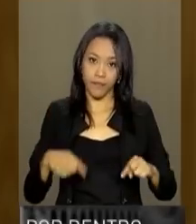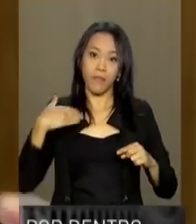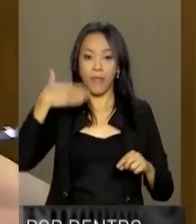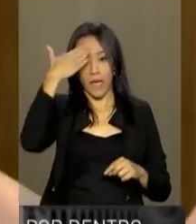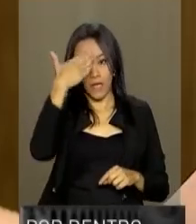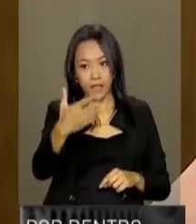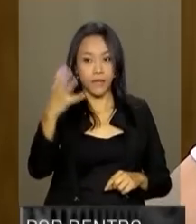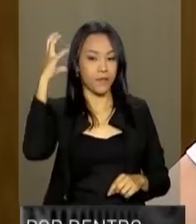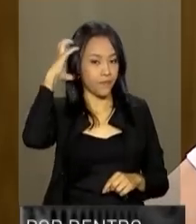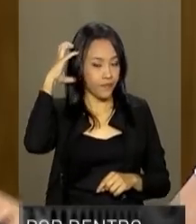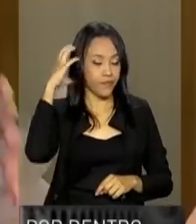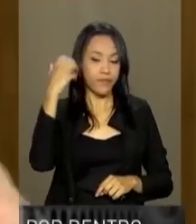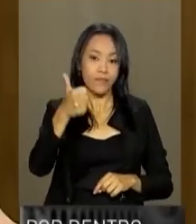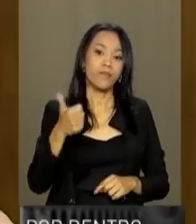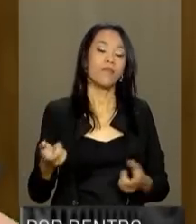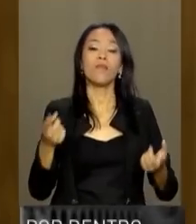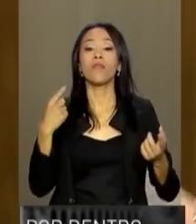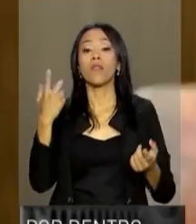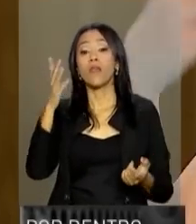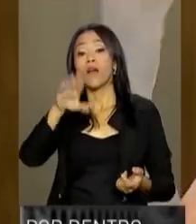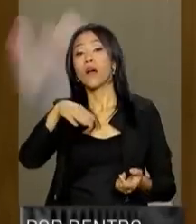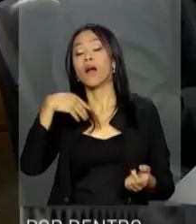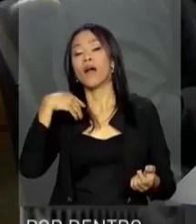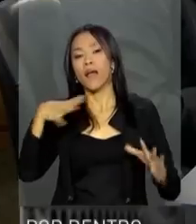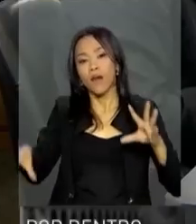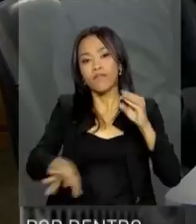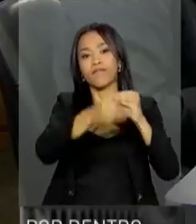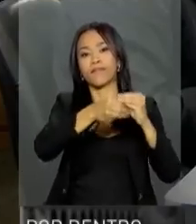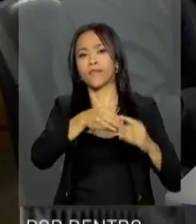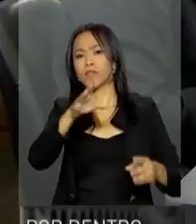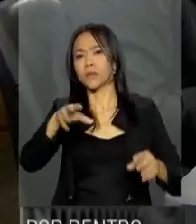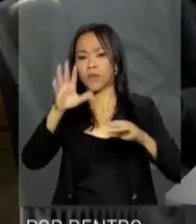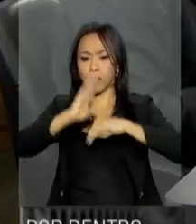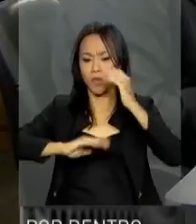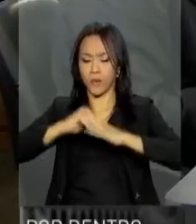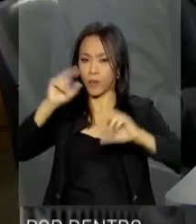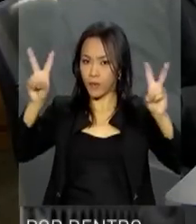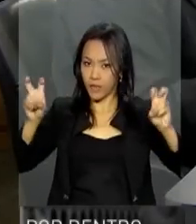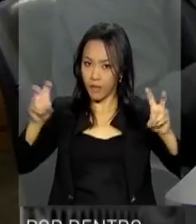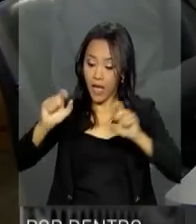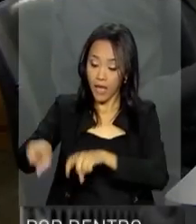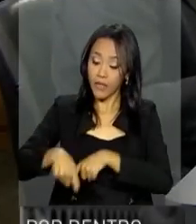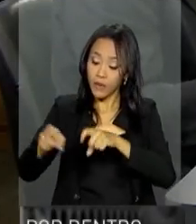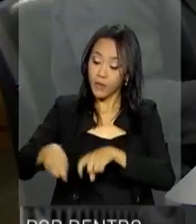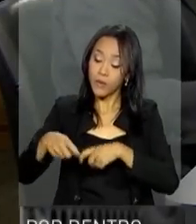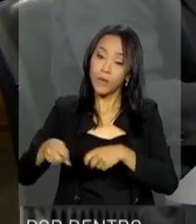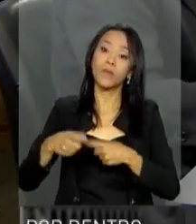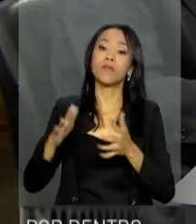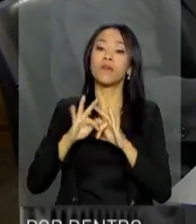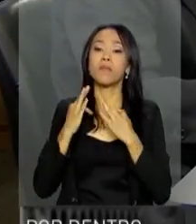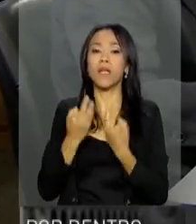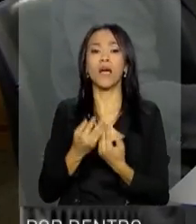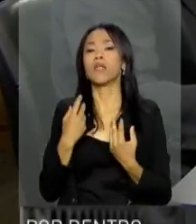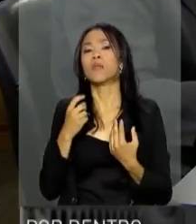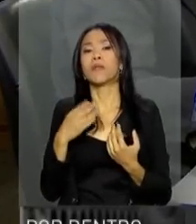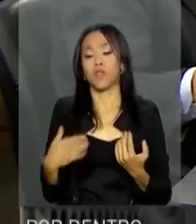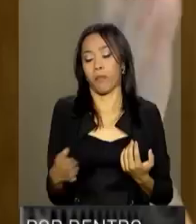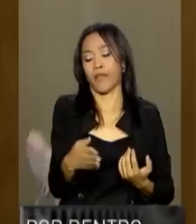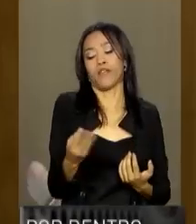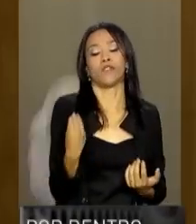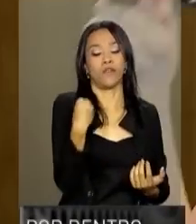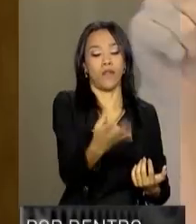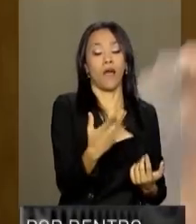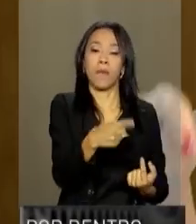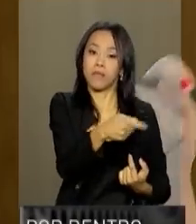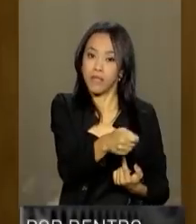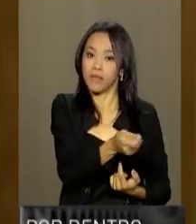no paraná início aproveitando o gancho então falando sobre agricultura familiar não basta dar o peixe tem que ensinar a pescar enfim de que forma vocês estão trabalhando